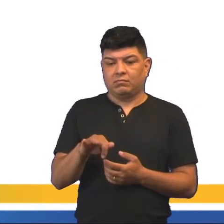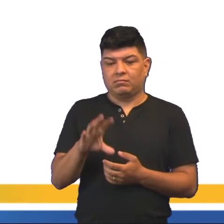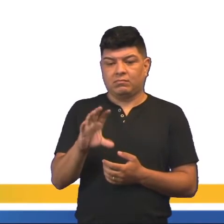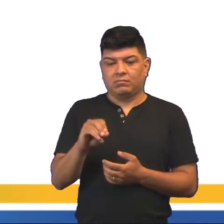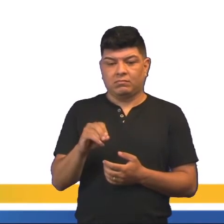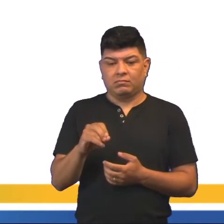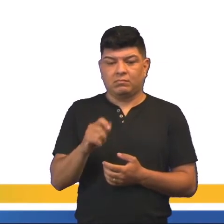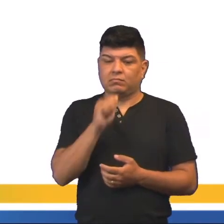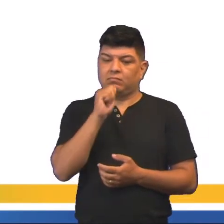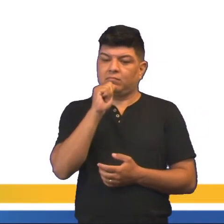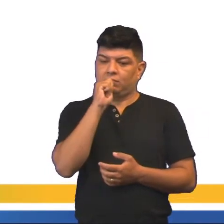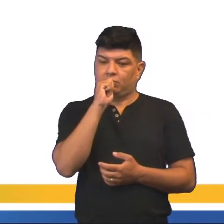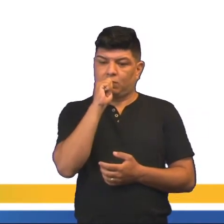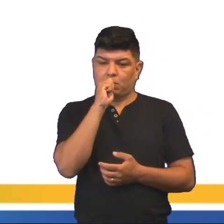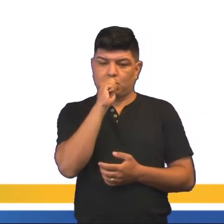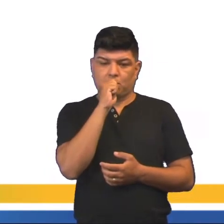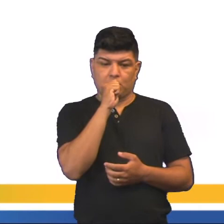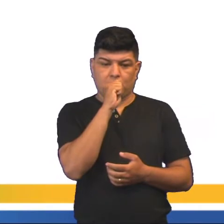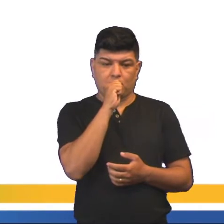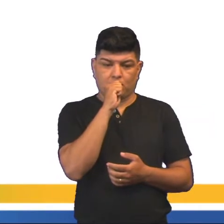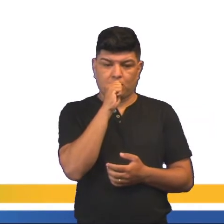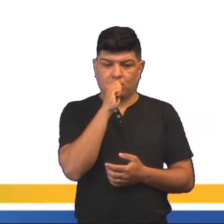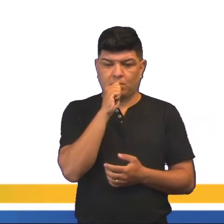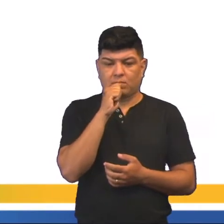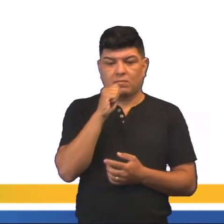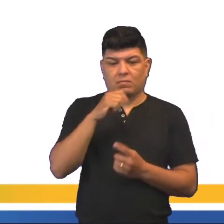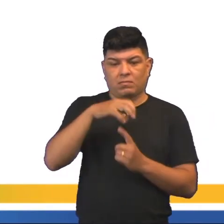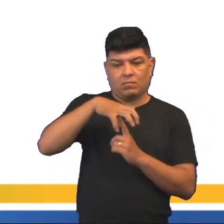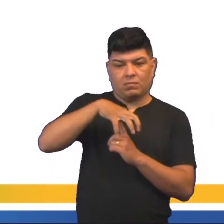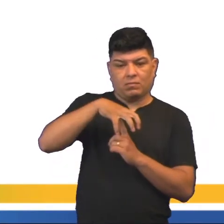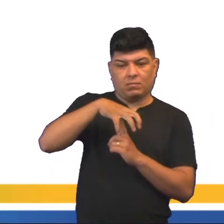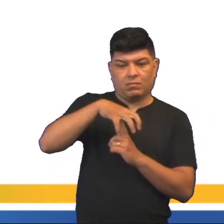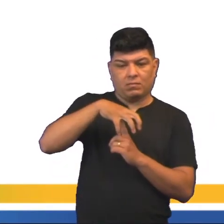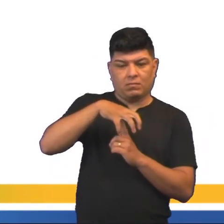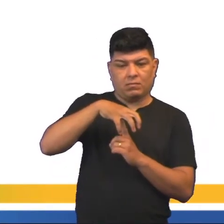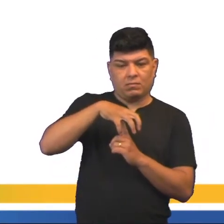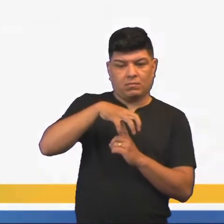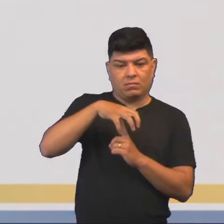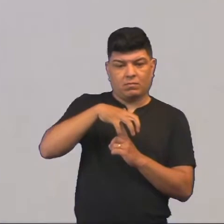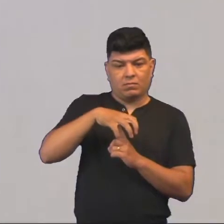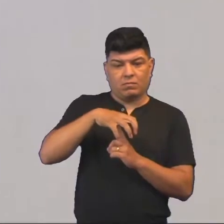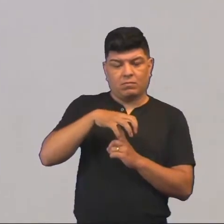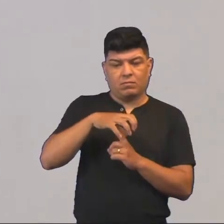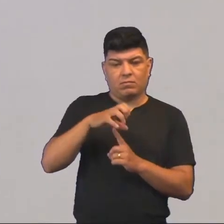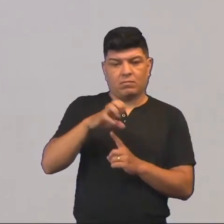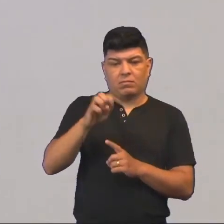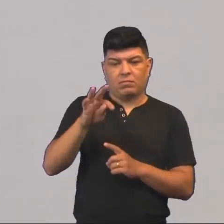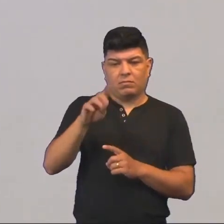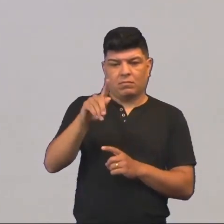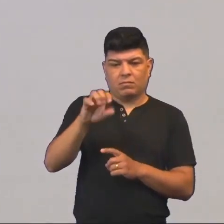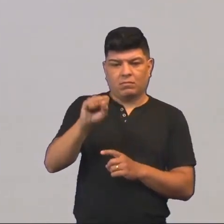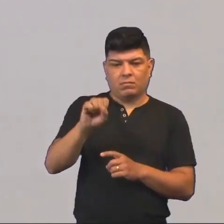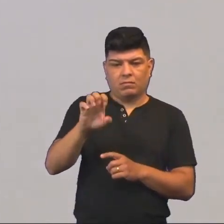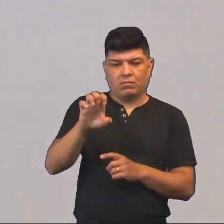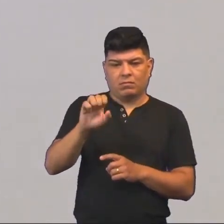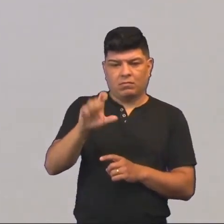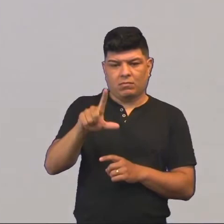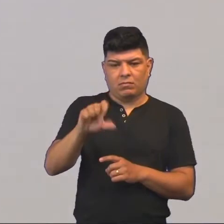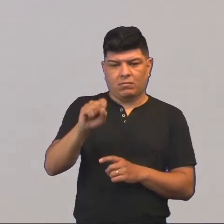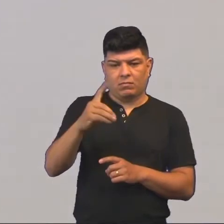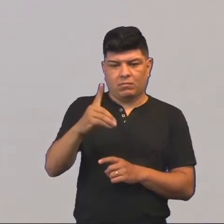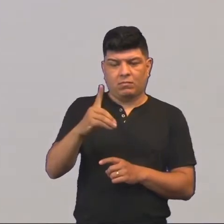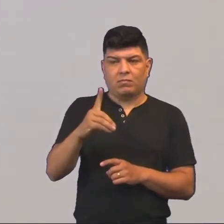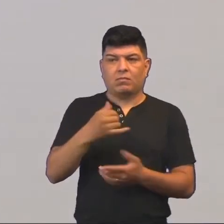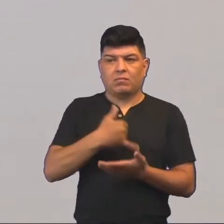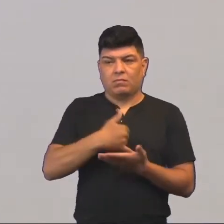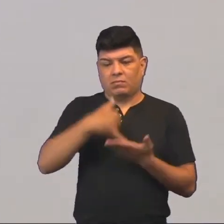citar maconha, cacto, cogumelo, êxtase e LSD. Ou seja, nesse caso, nós estamos falando